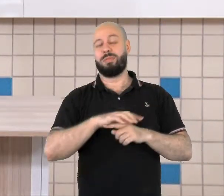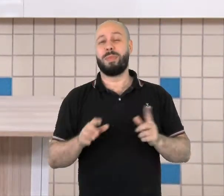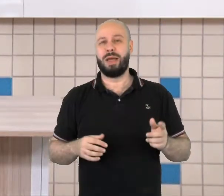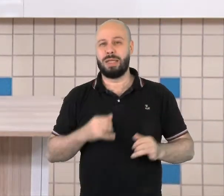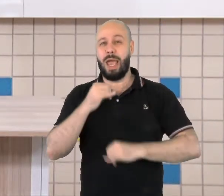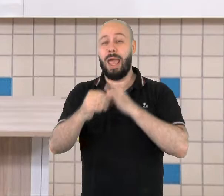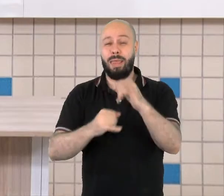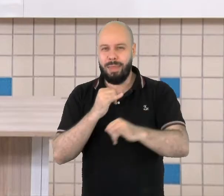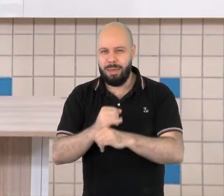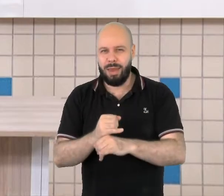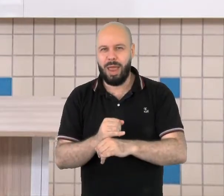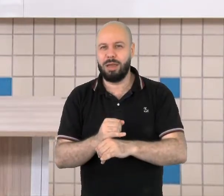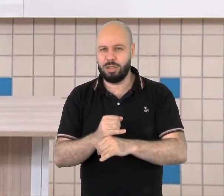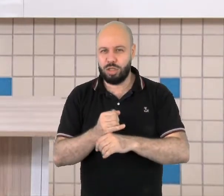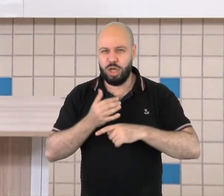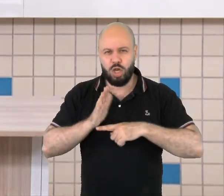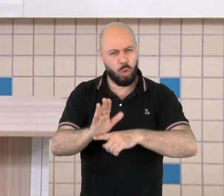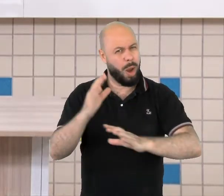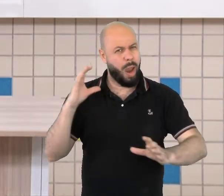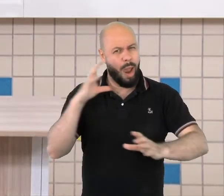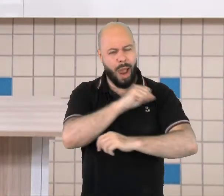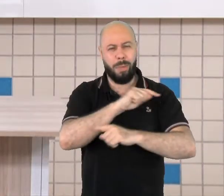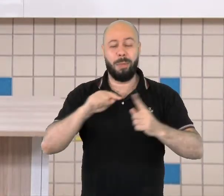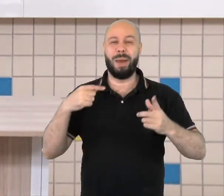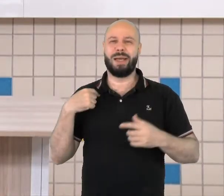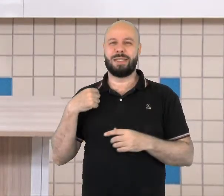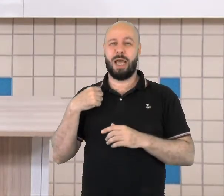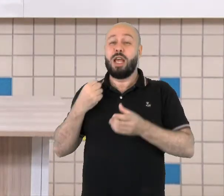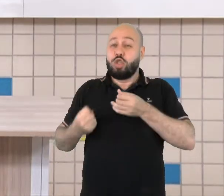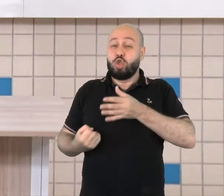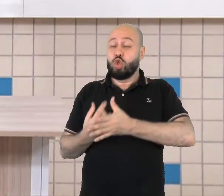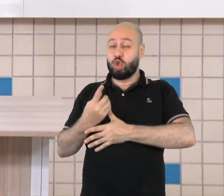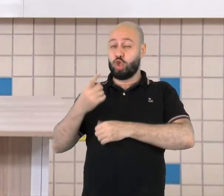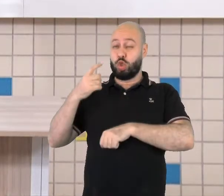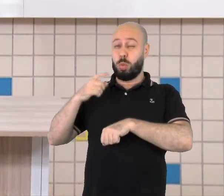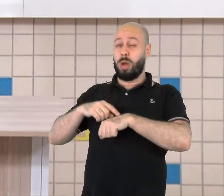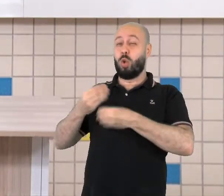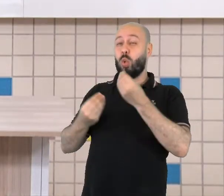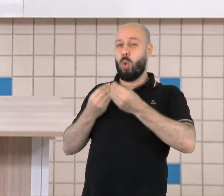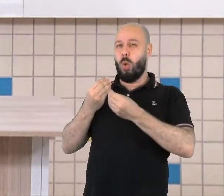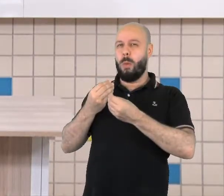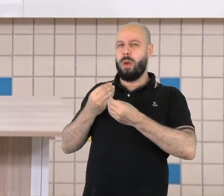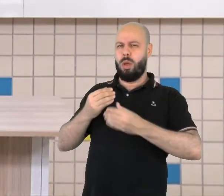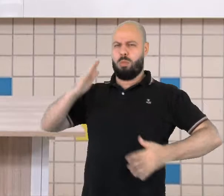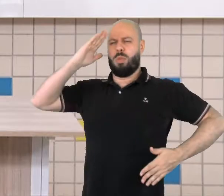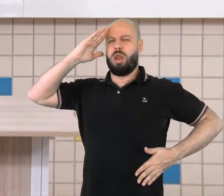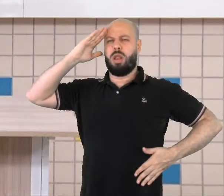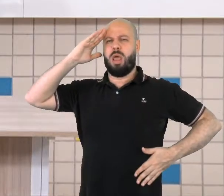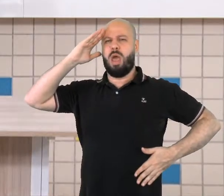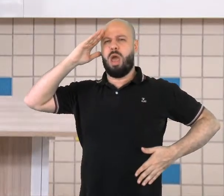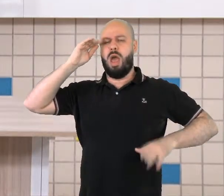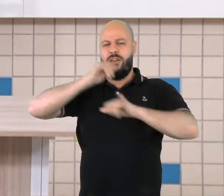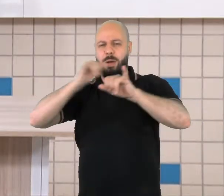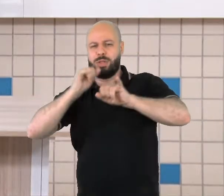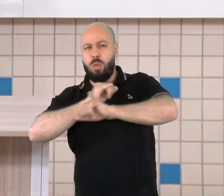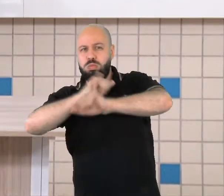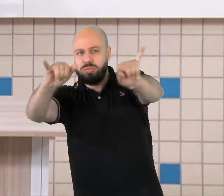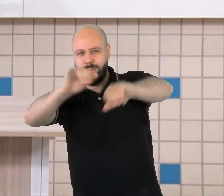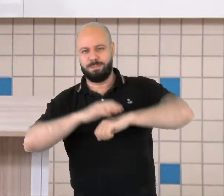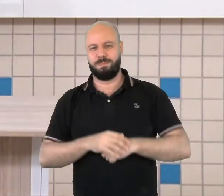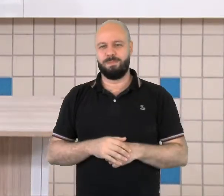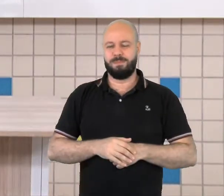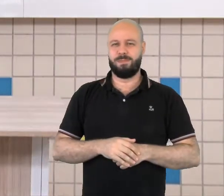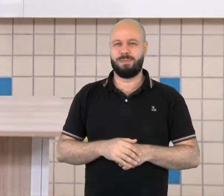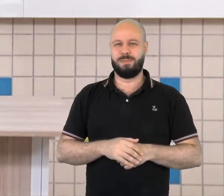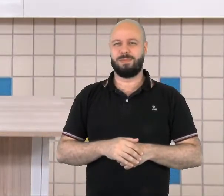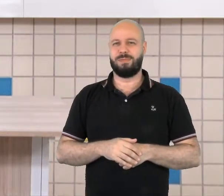guerra, né? Ela nasceu como arma militar, como eu já falei para vocês, o GPS também. Mas, enfim, hoje